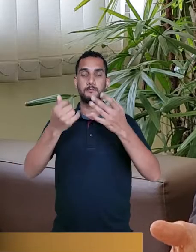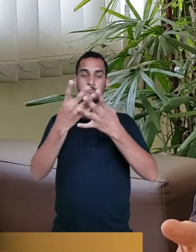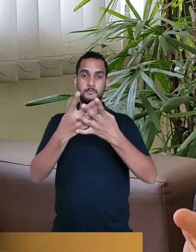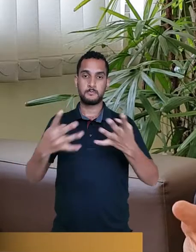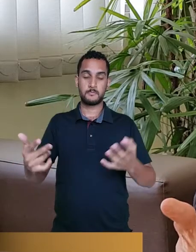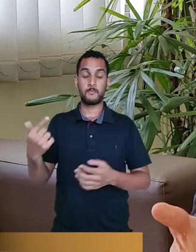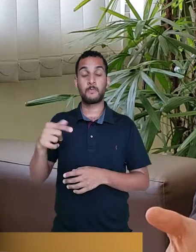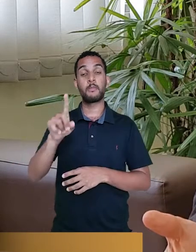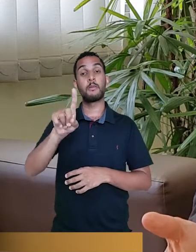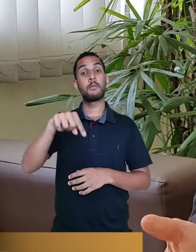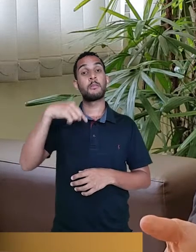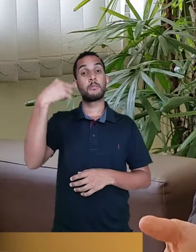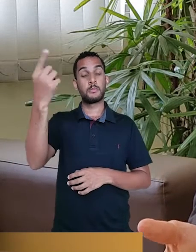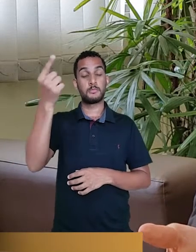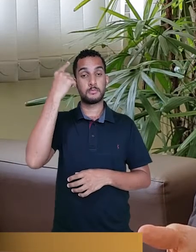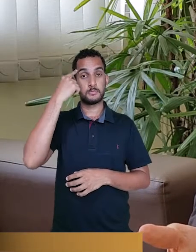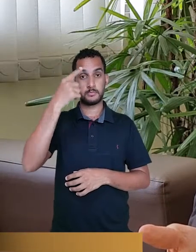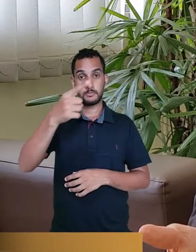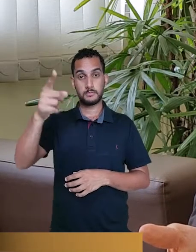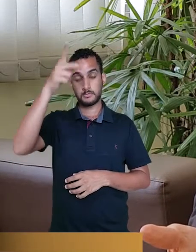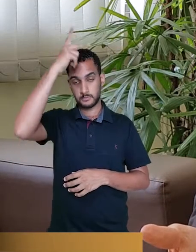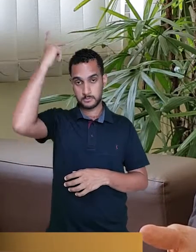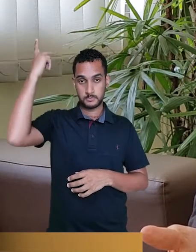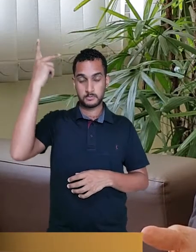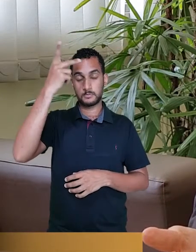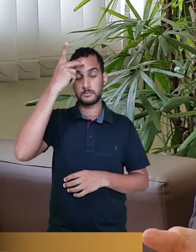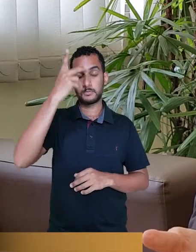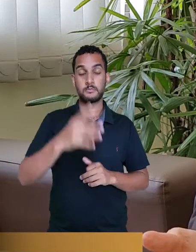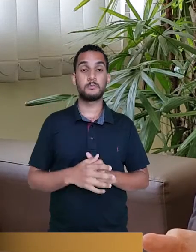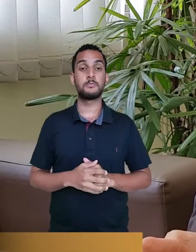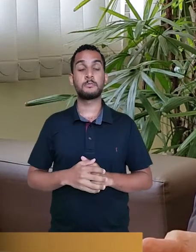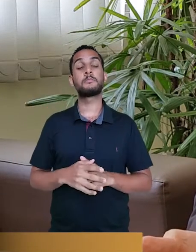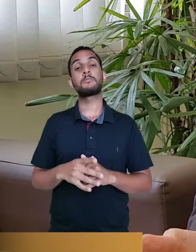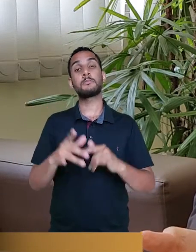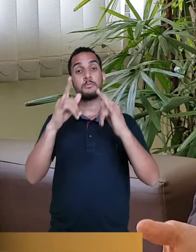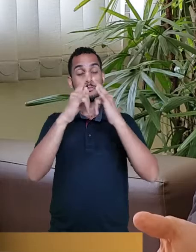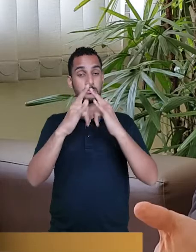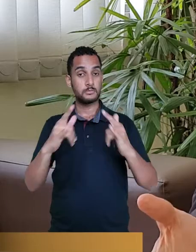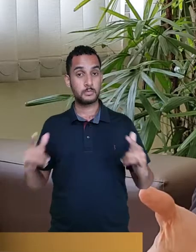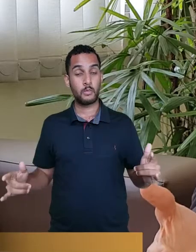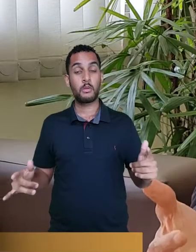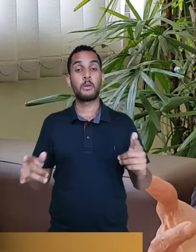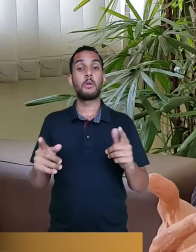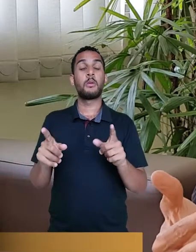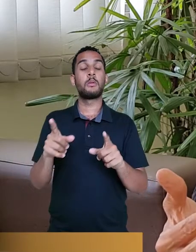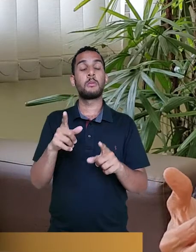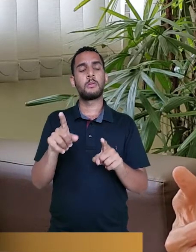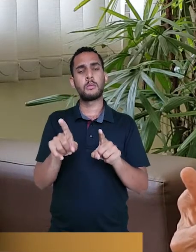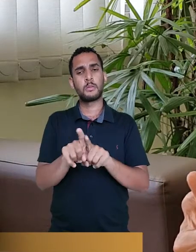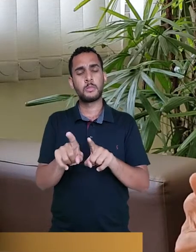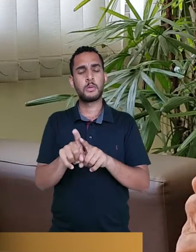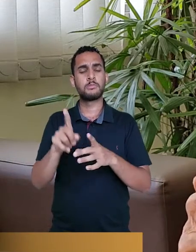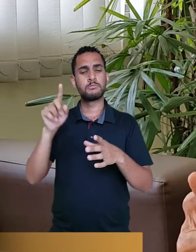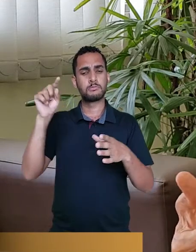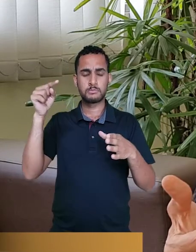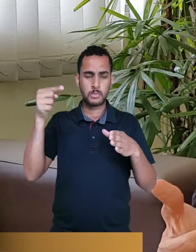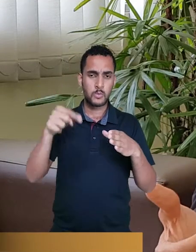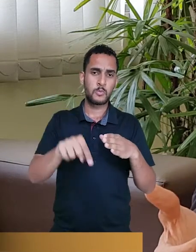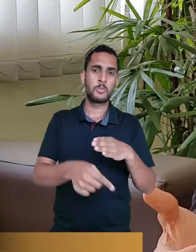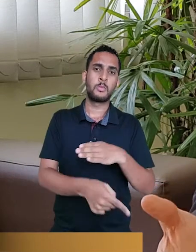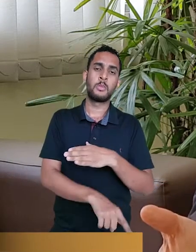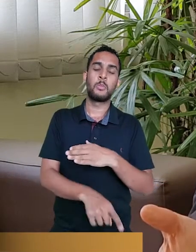quaresma e depois a Semana Santa. O retiro é também um aprofundamento e